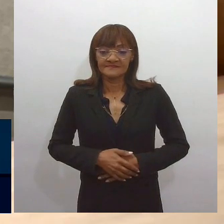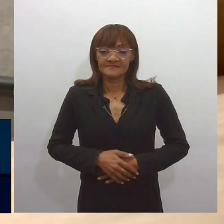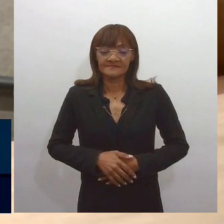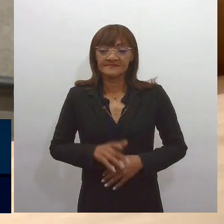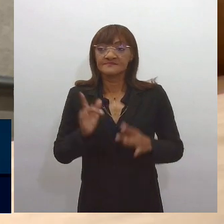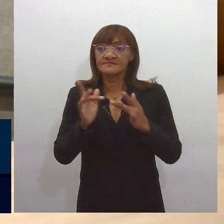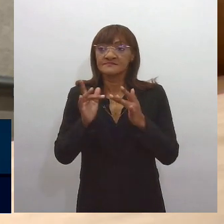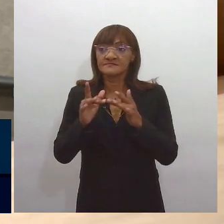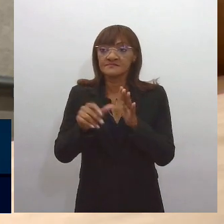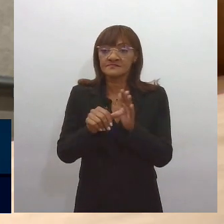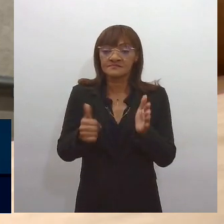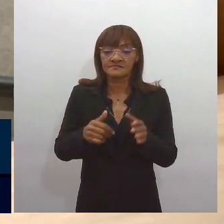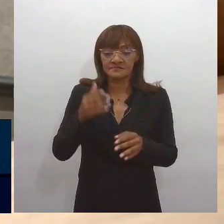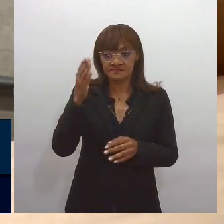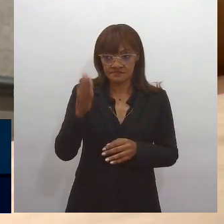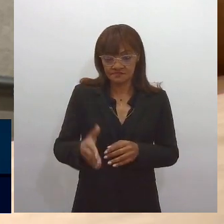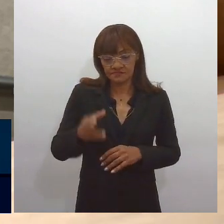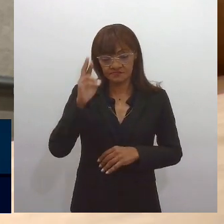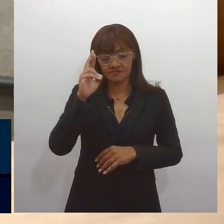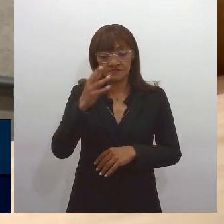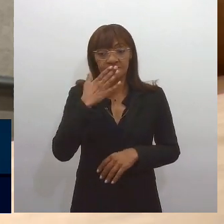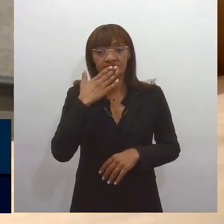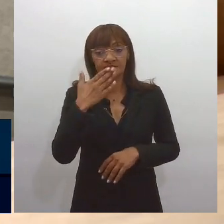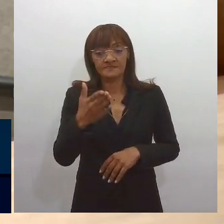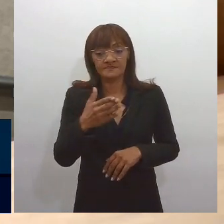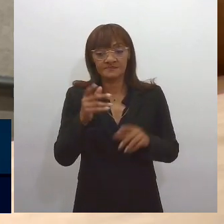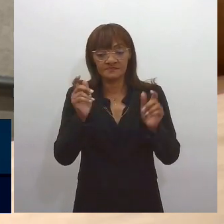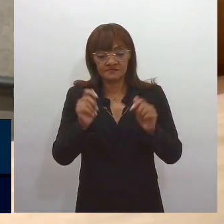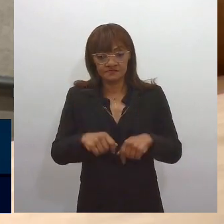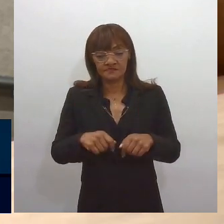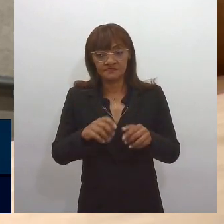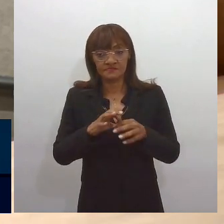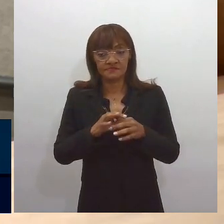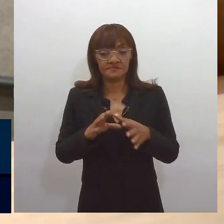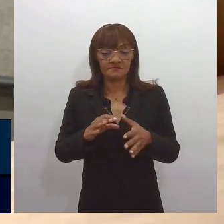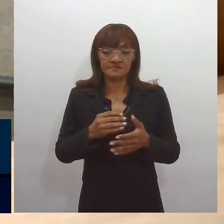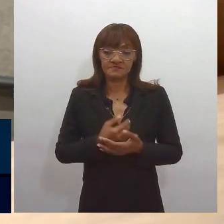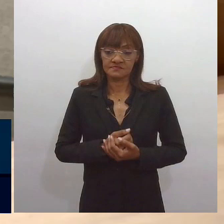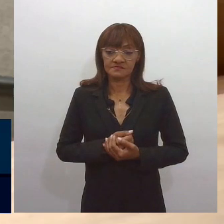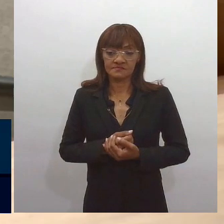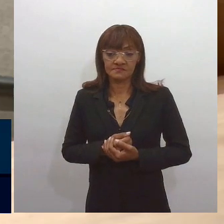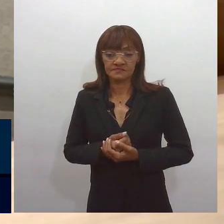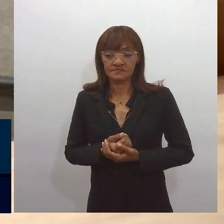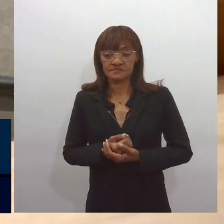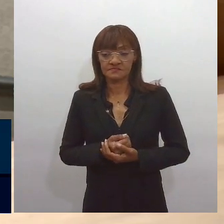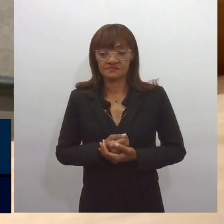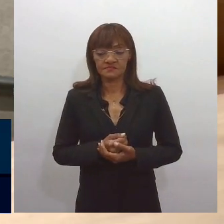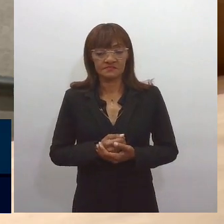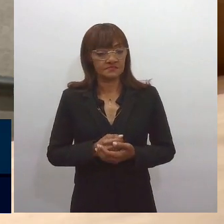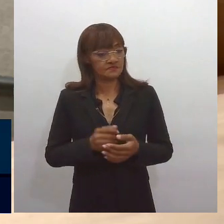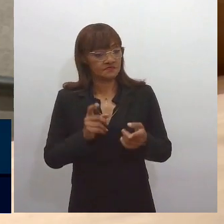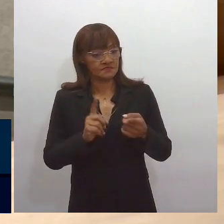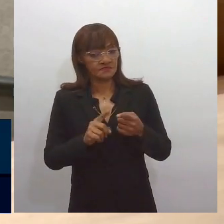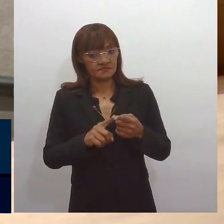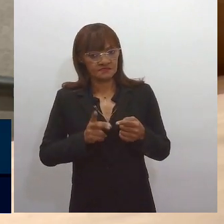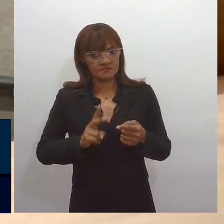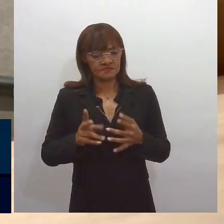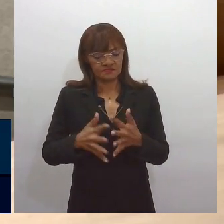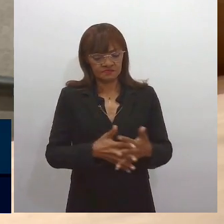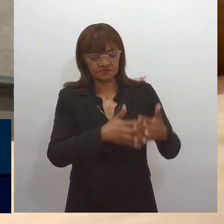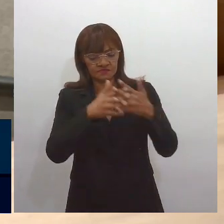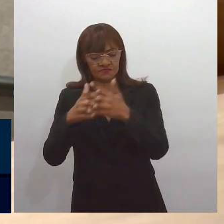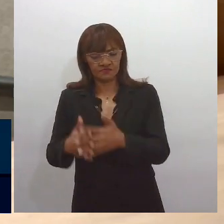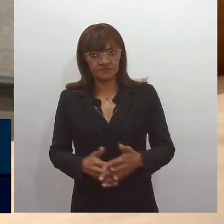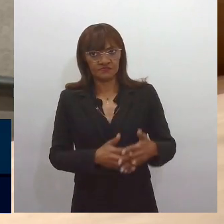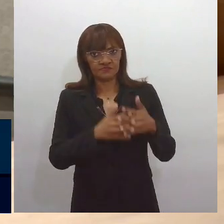intervenção que como passa também muita carreta por ali fazendo aquela entrada saindo da da rota do Sertão